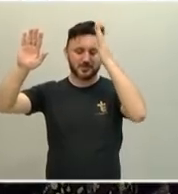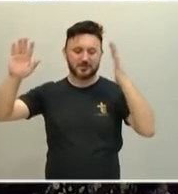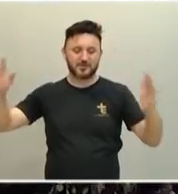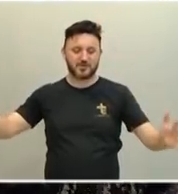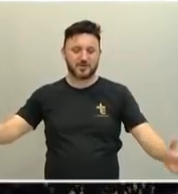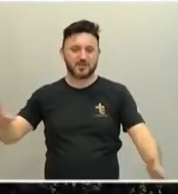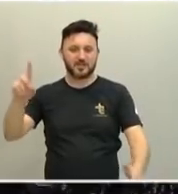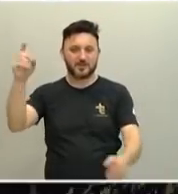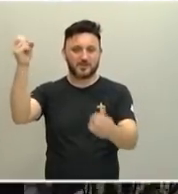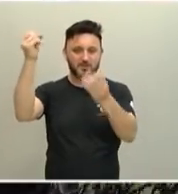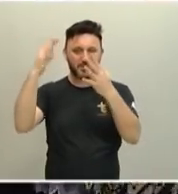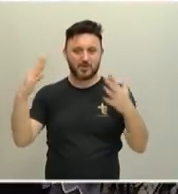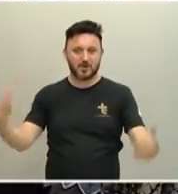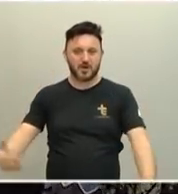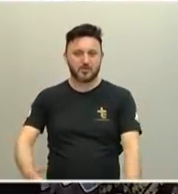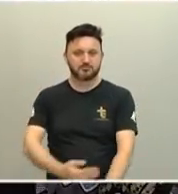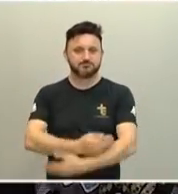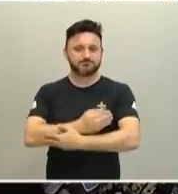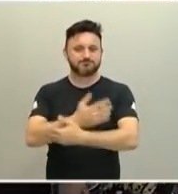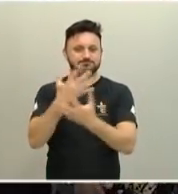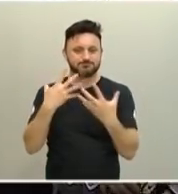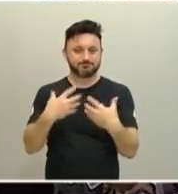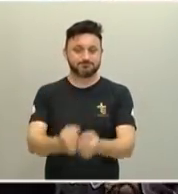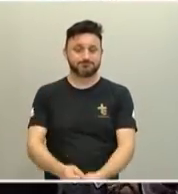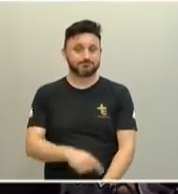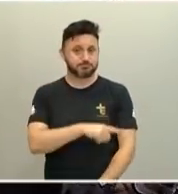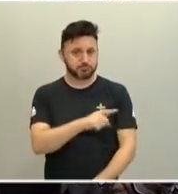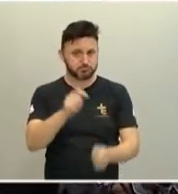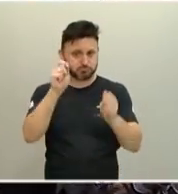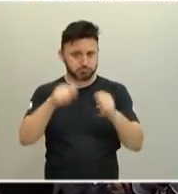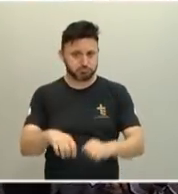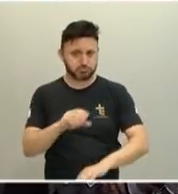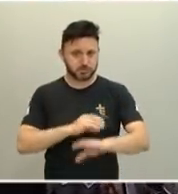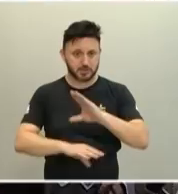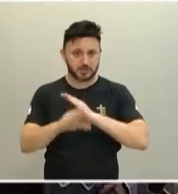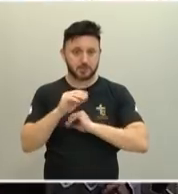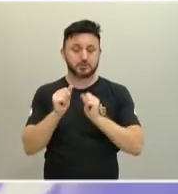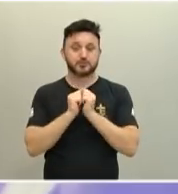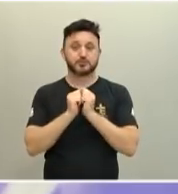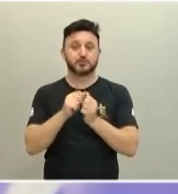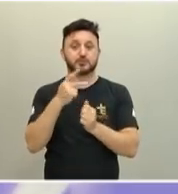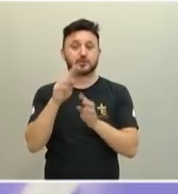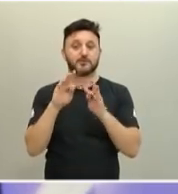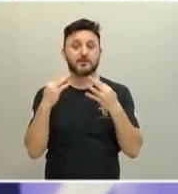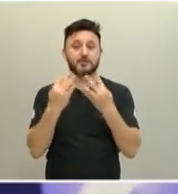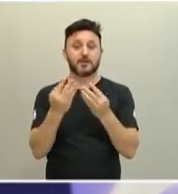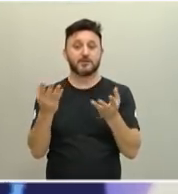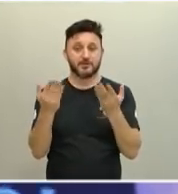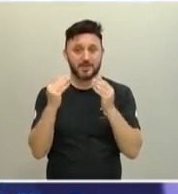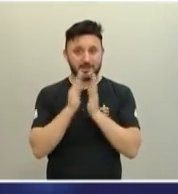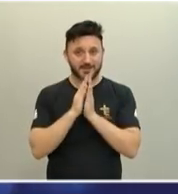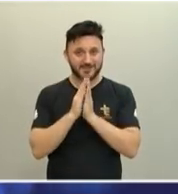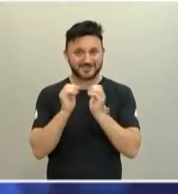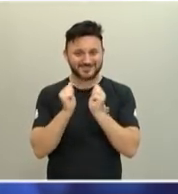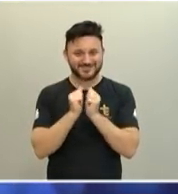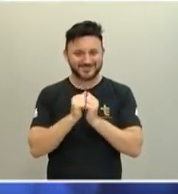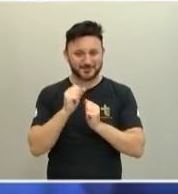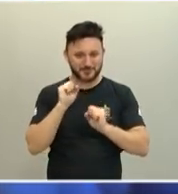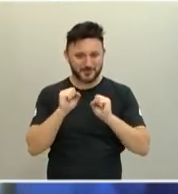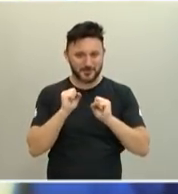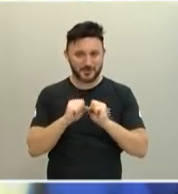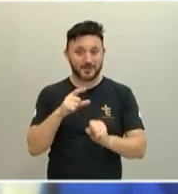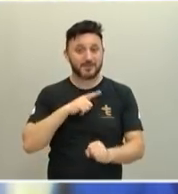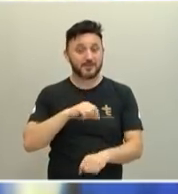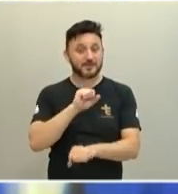conosco. Você que está no santuário, fique em pé. Você que está em casa. Você está com a sua família aí? Vamos rezar junto. Vamos rezar junto. Tem